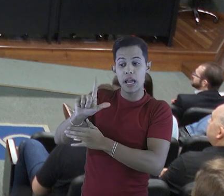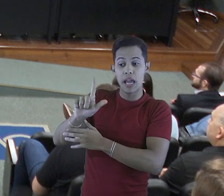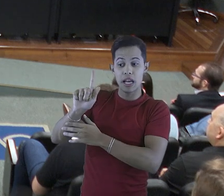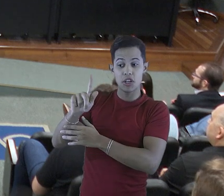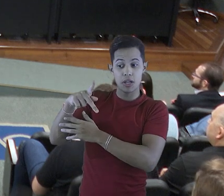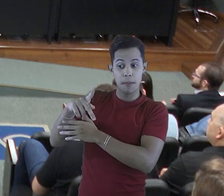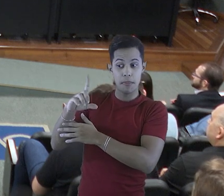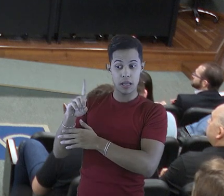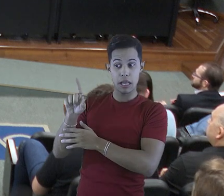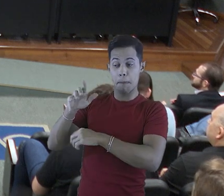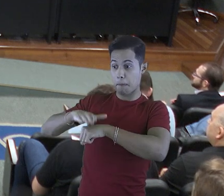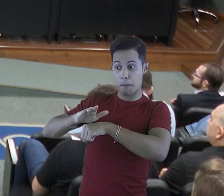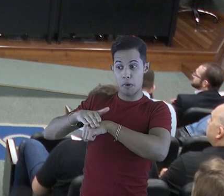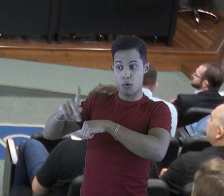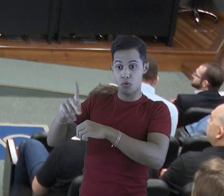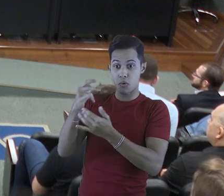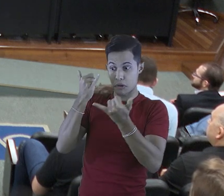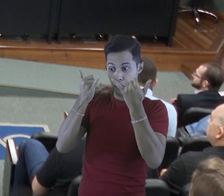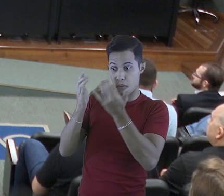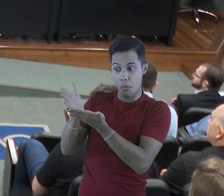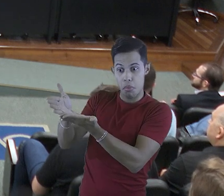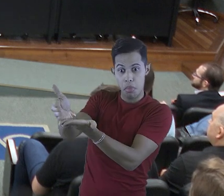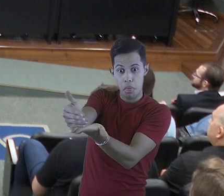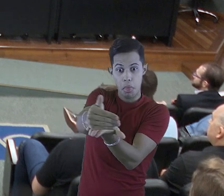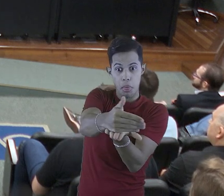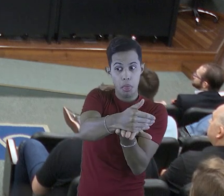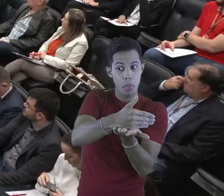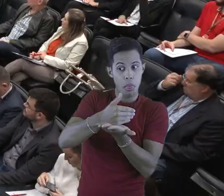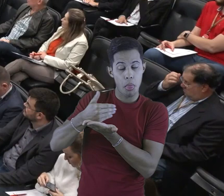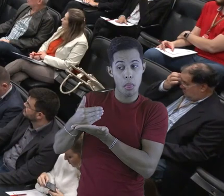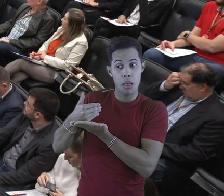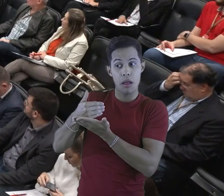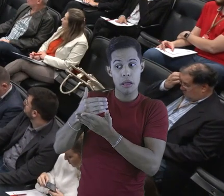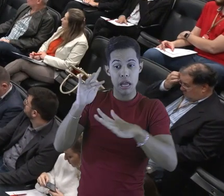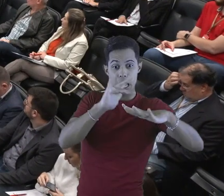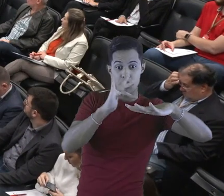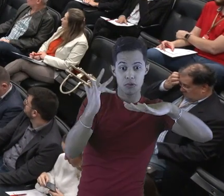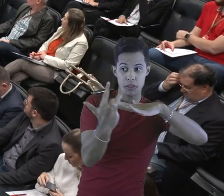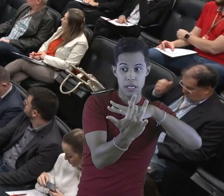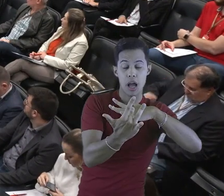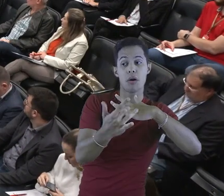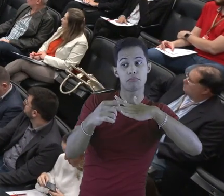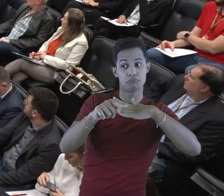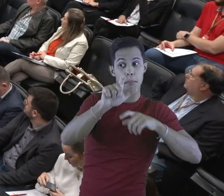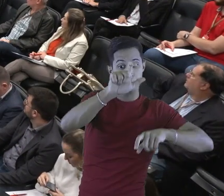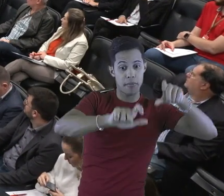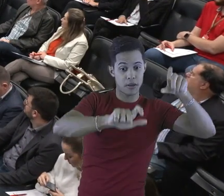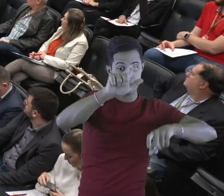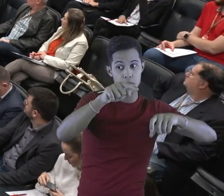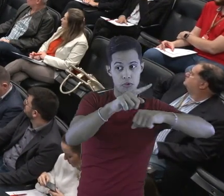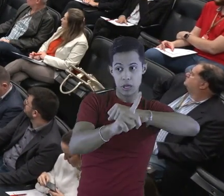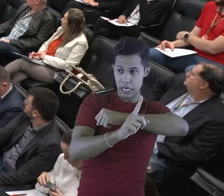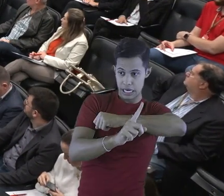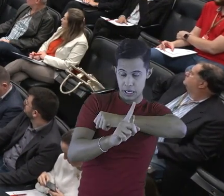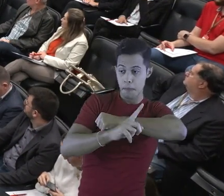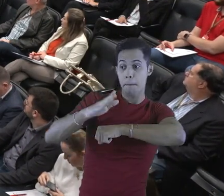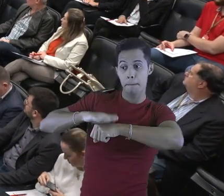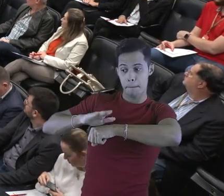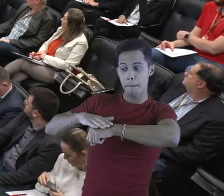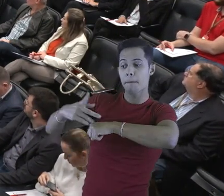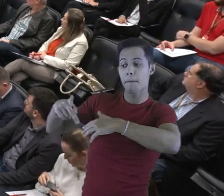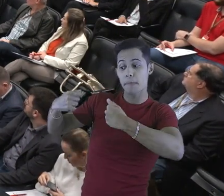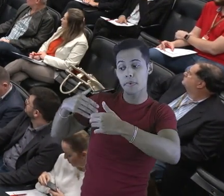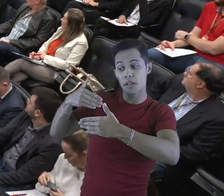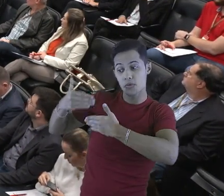capta dados, você realiza atividade econômica por meio de rede social, você capta dados, essas pessoas são suas clientes, você tem que ter um